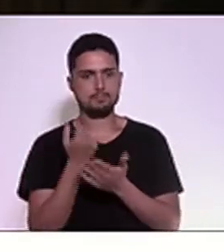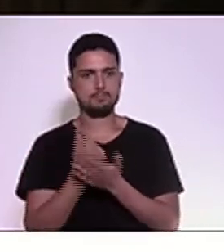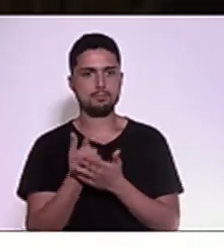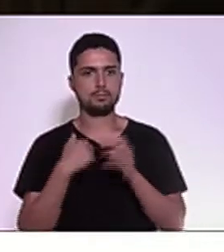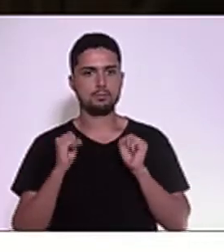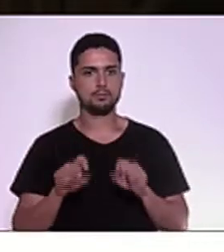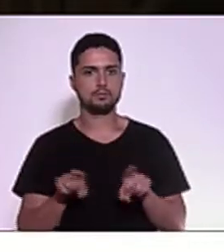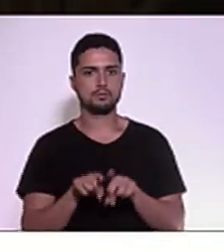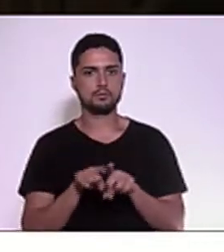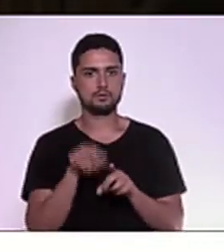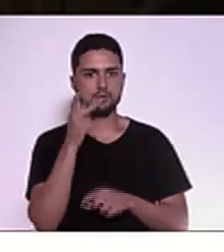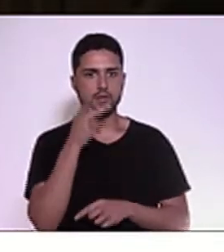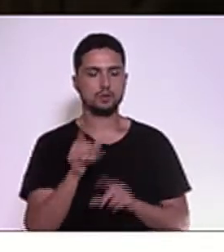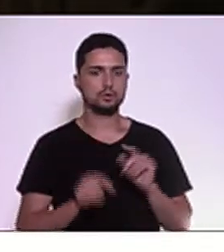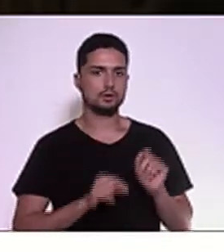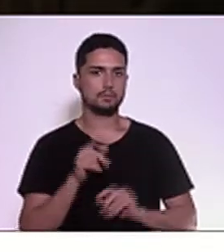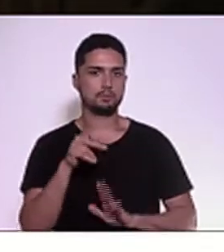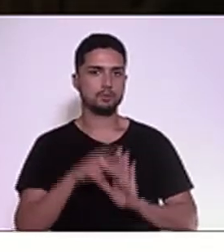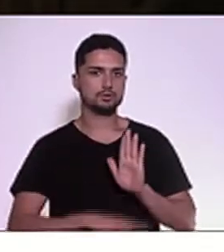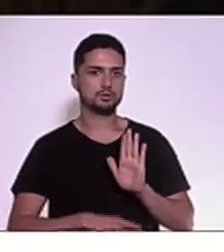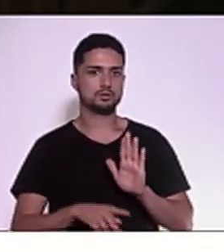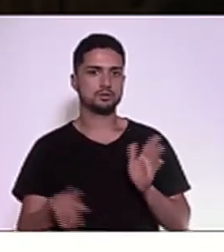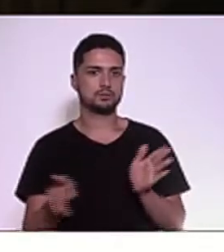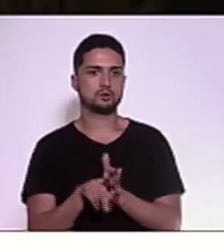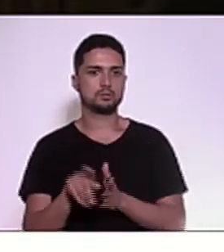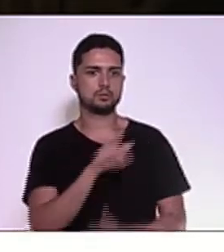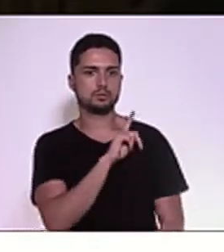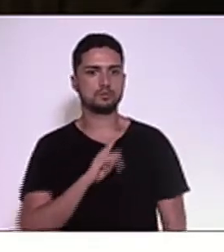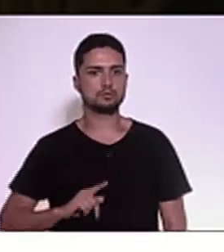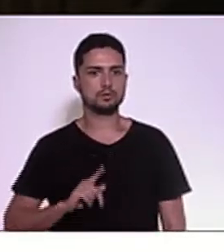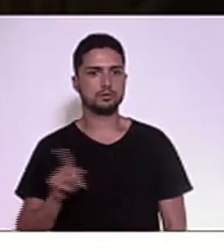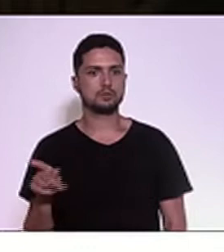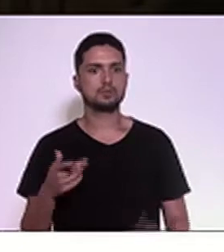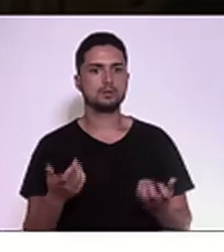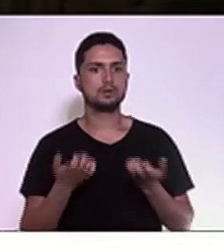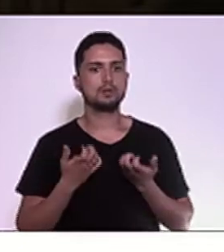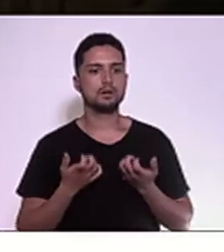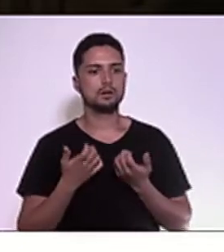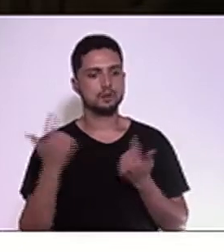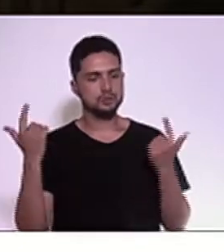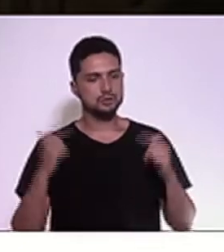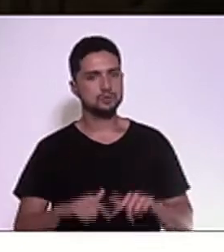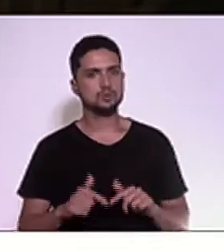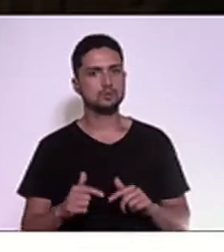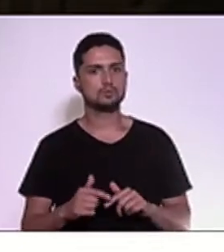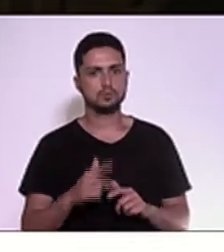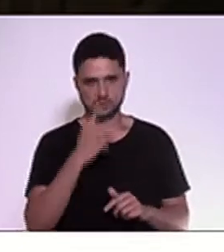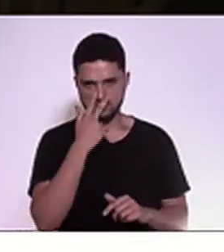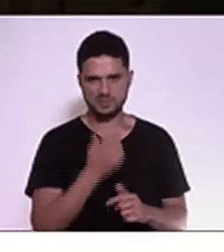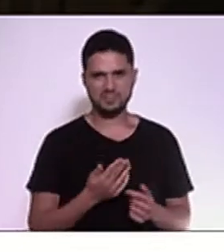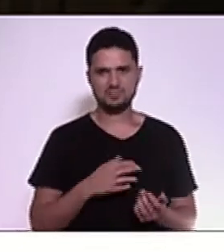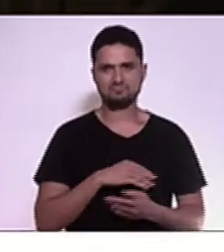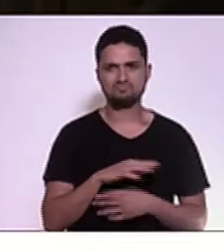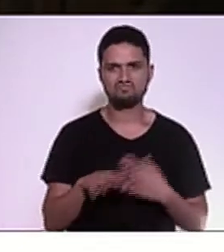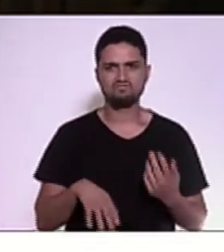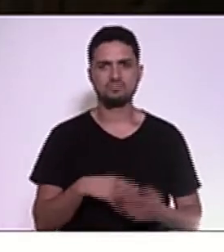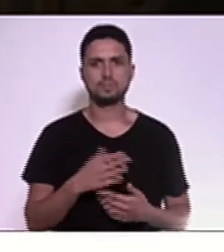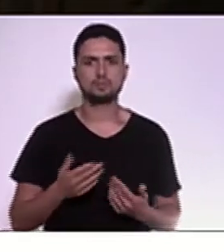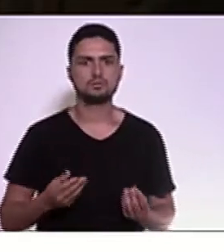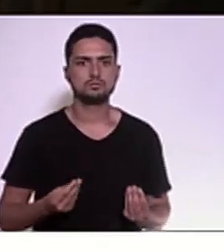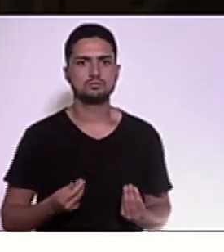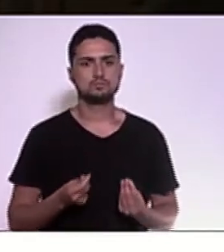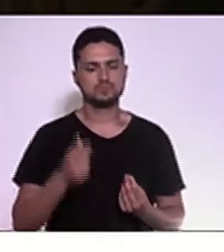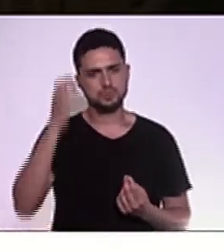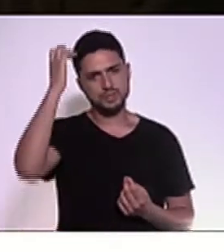também que é o projeto do governo que pretende promover mais uma tunga, não satisfeito em